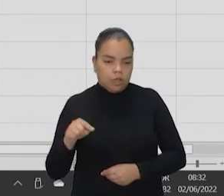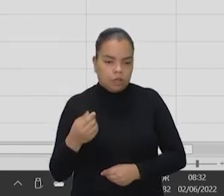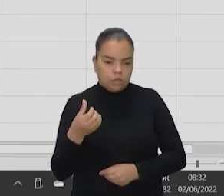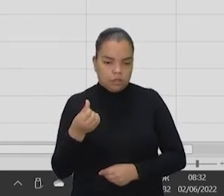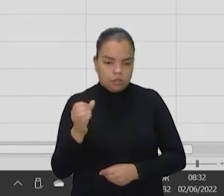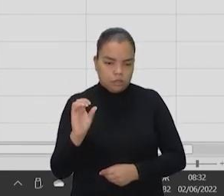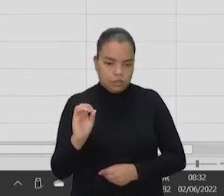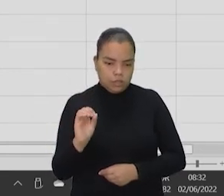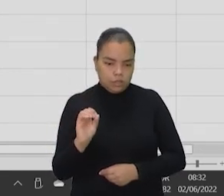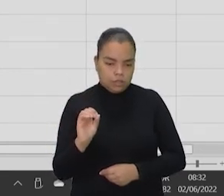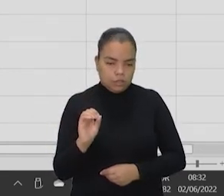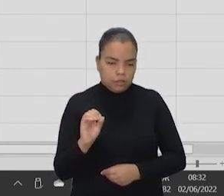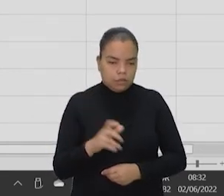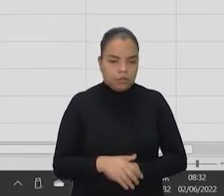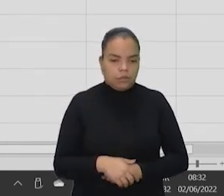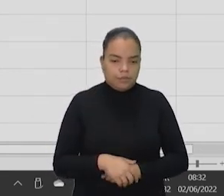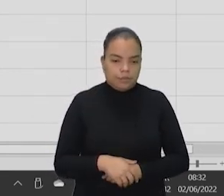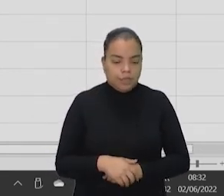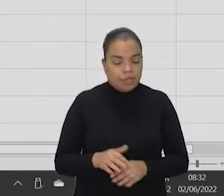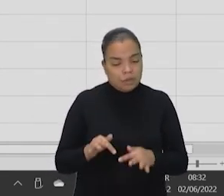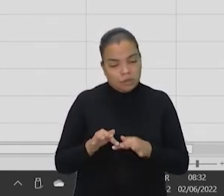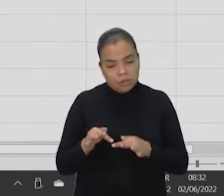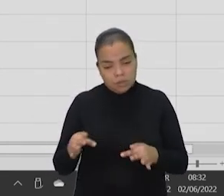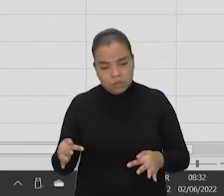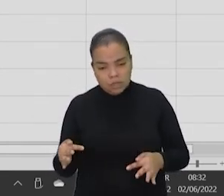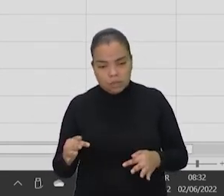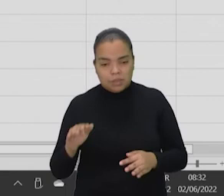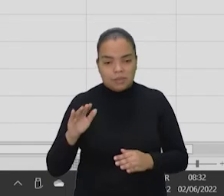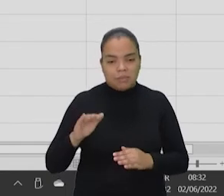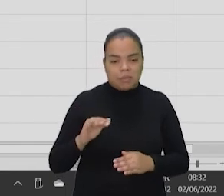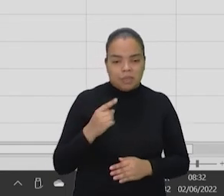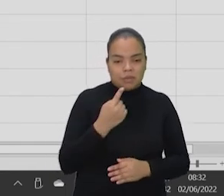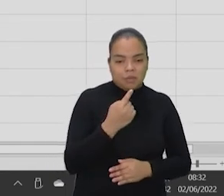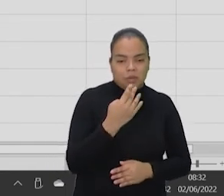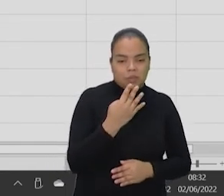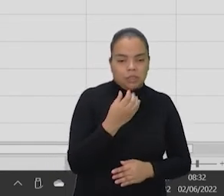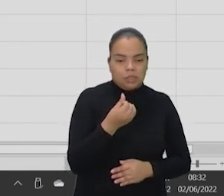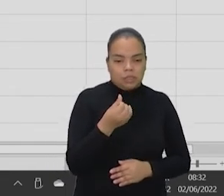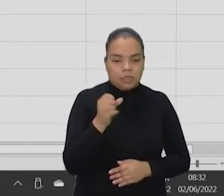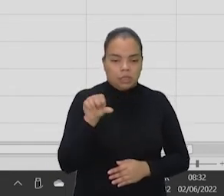1.524,60. Enquanto que no juros simples, você ia receber menos, ó, R$